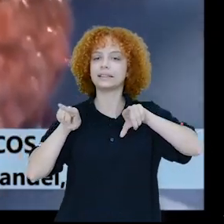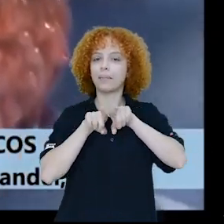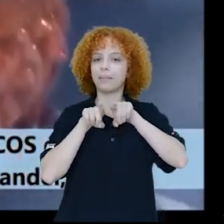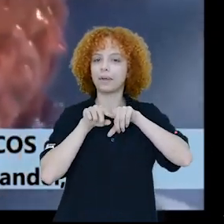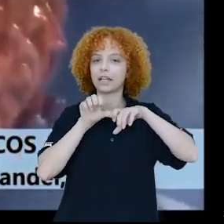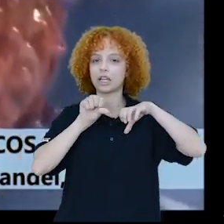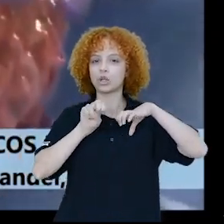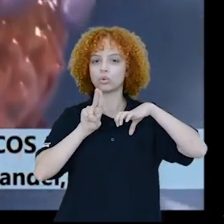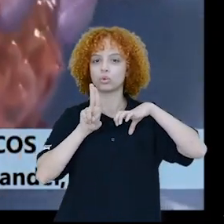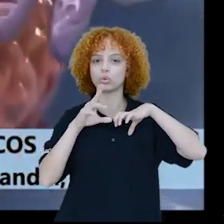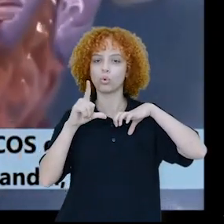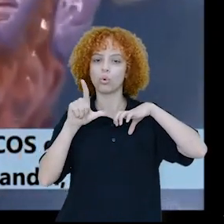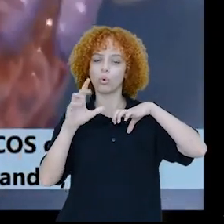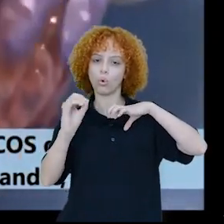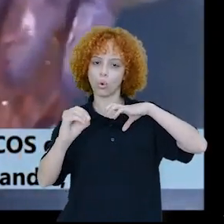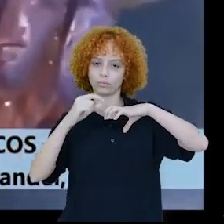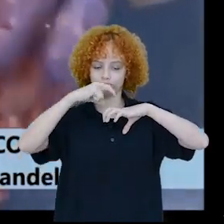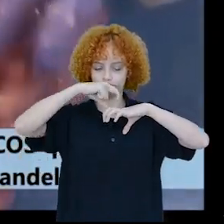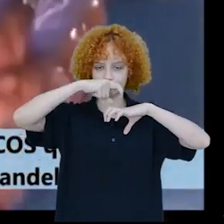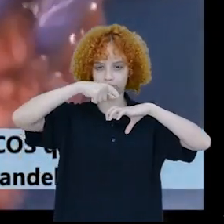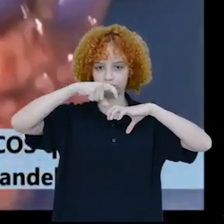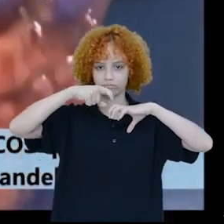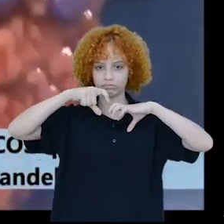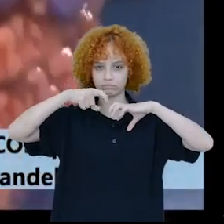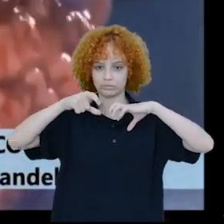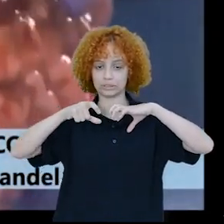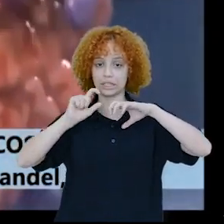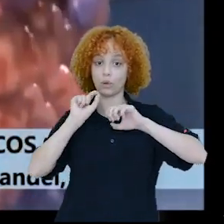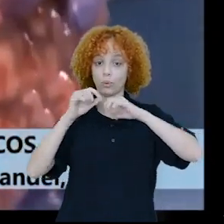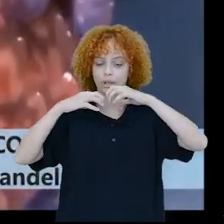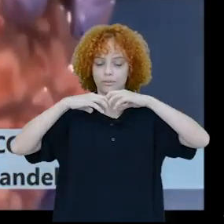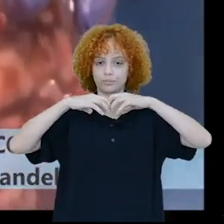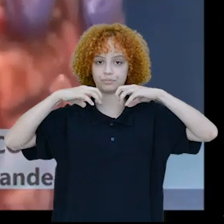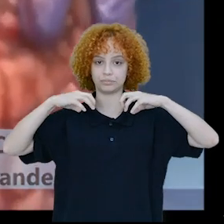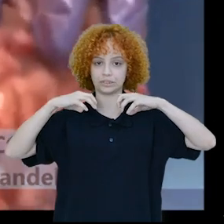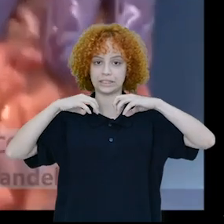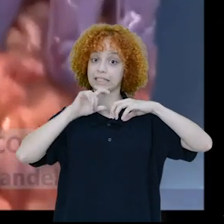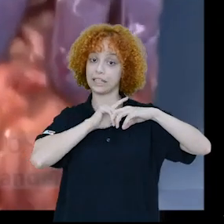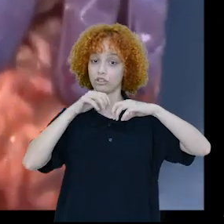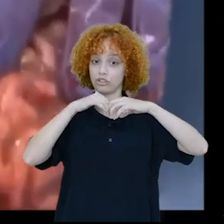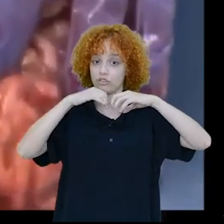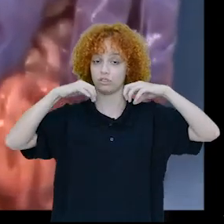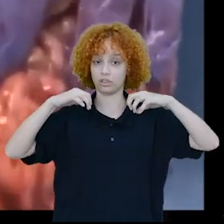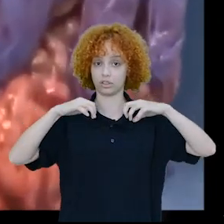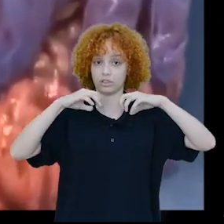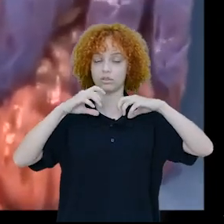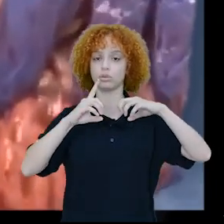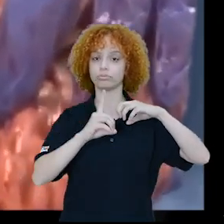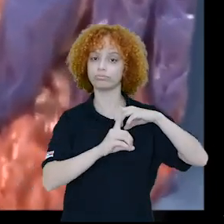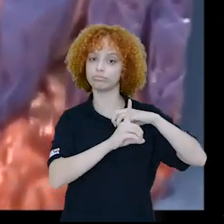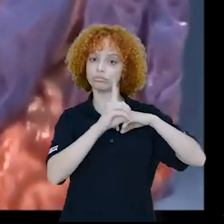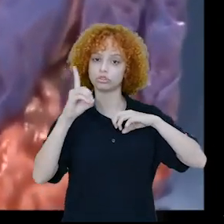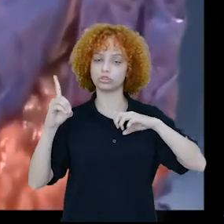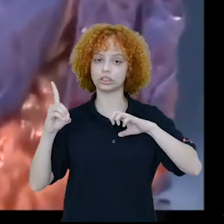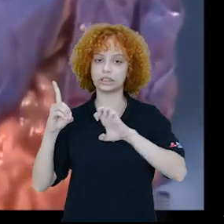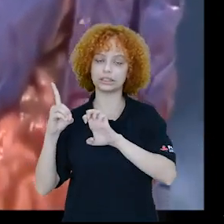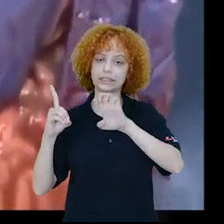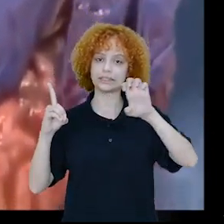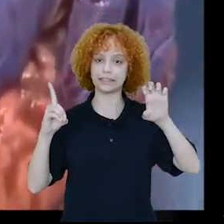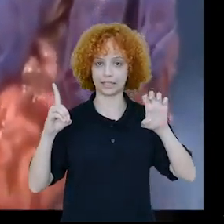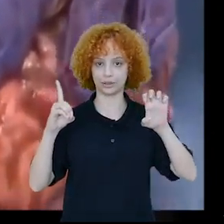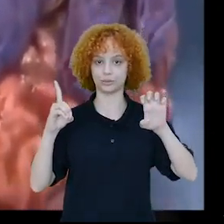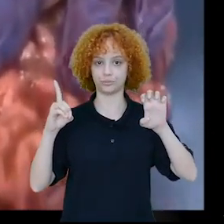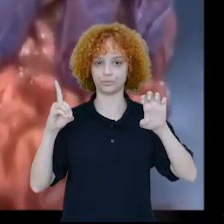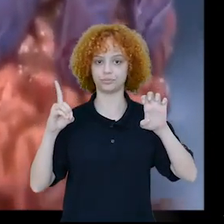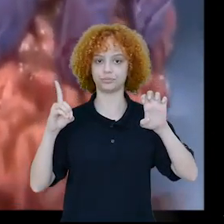giros, e também com sulcos e fissuras. Ele apresenta uma divisão central separando os tão